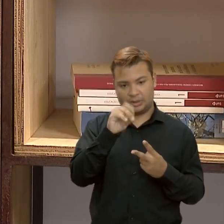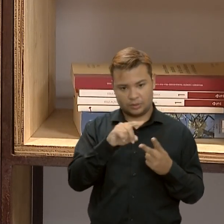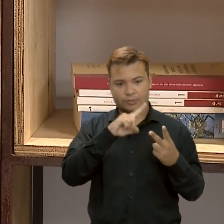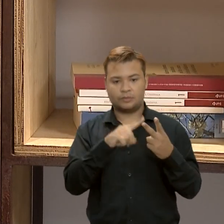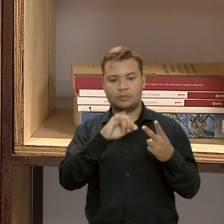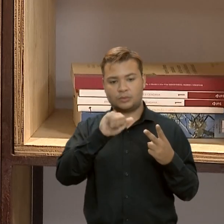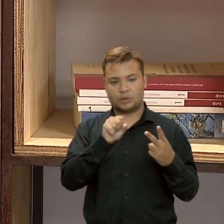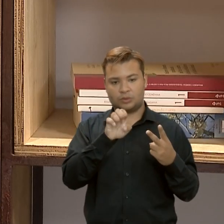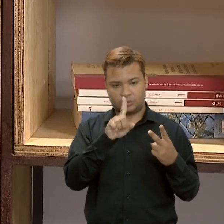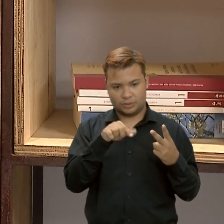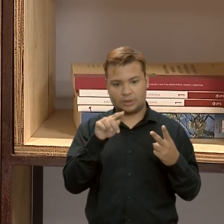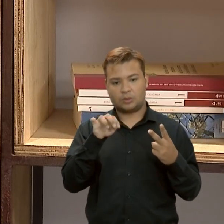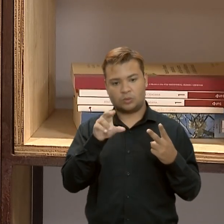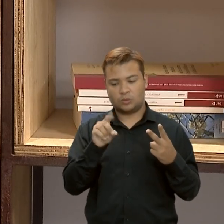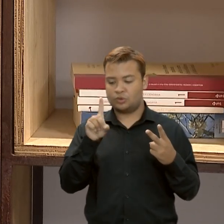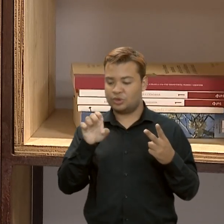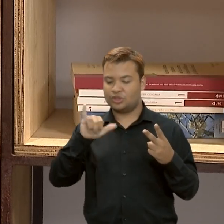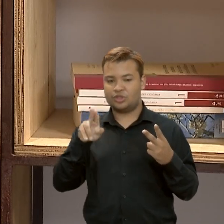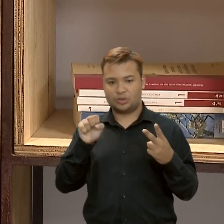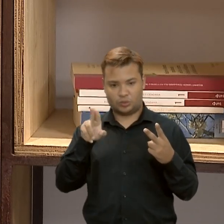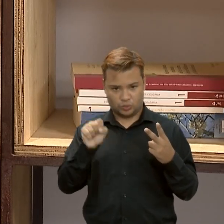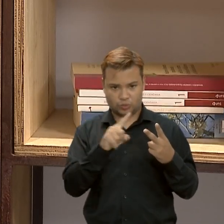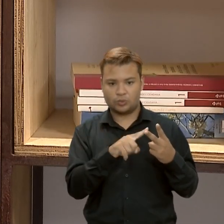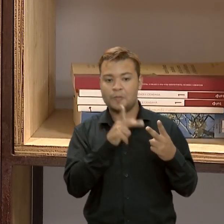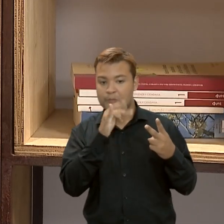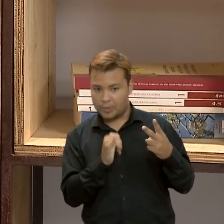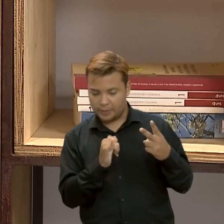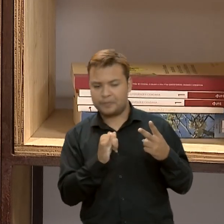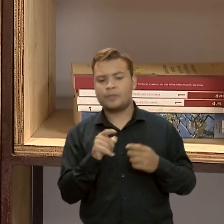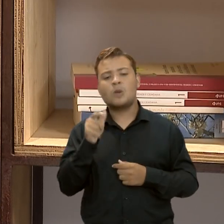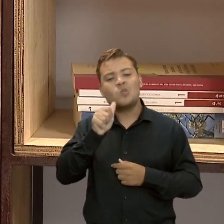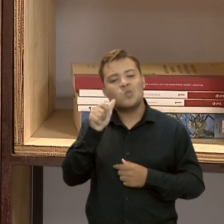José Antônio de Jesus. Aos 2 anos de